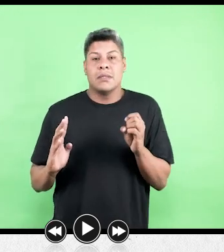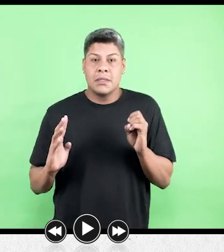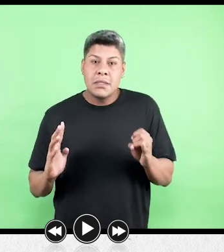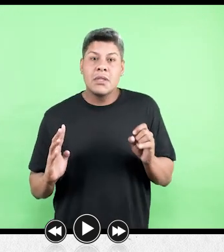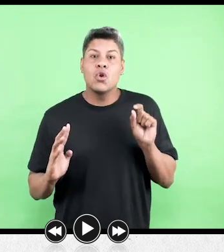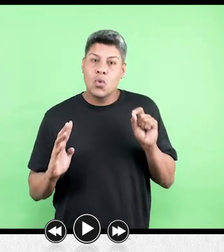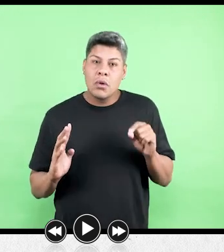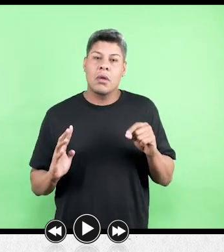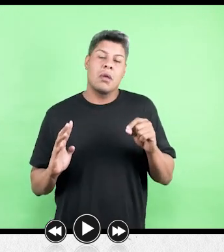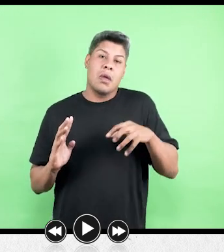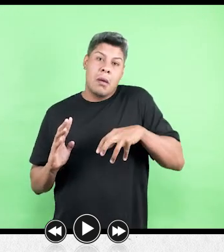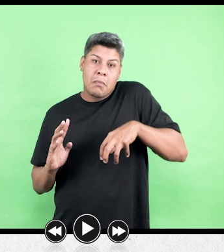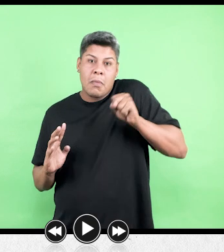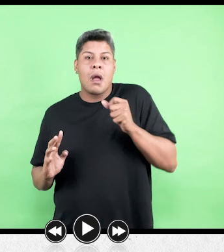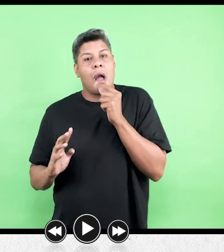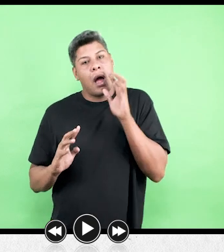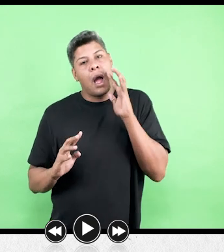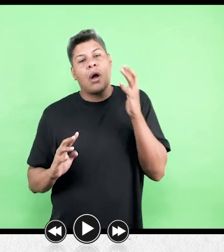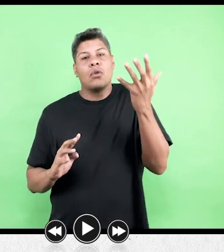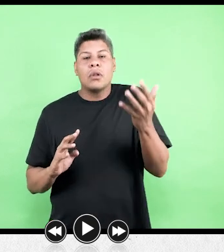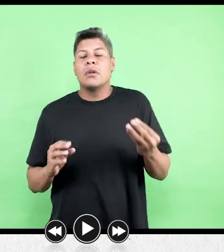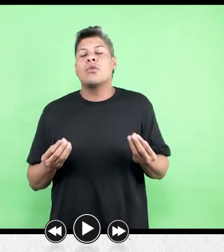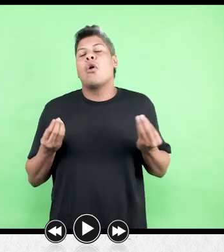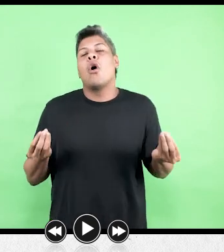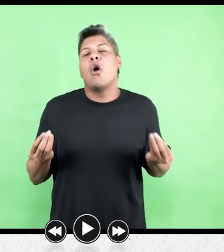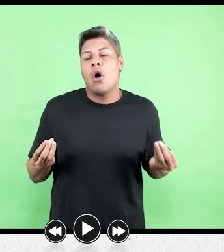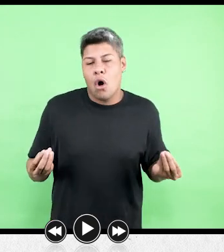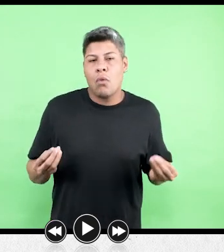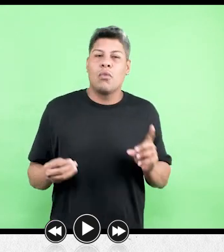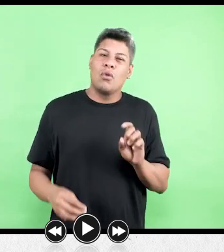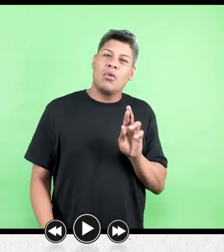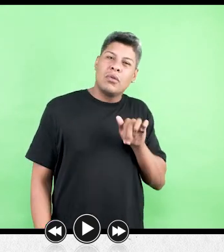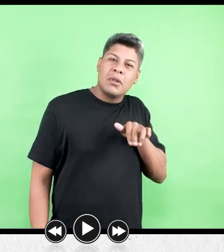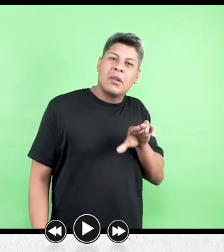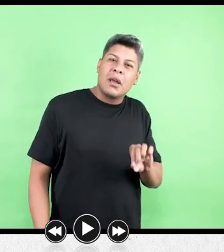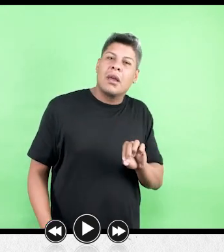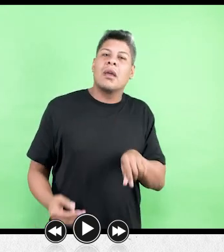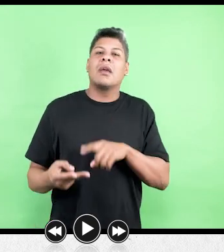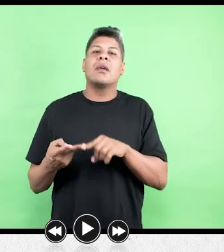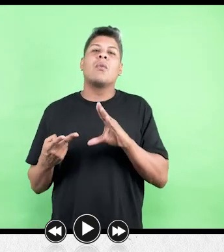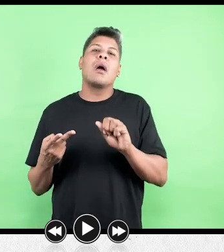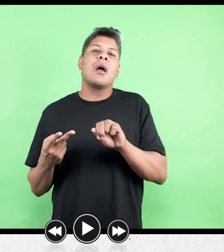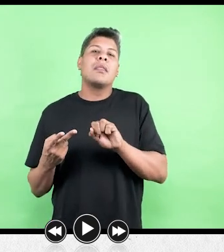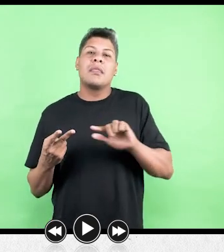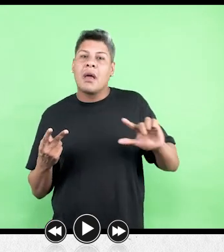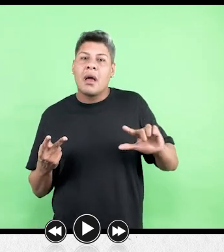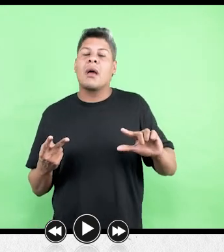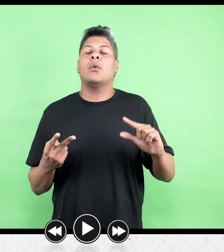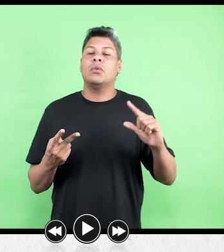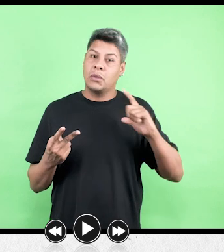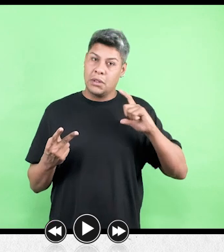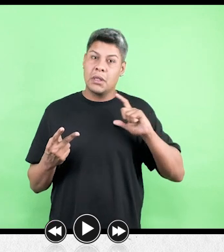se essa captação ela acontece por flutuador, por canais, por drenos, né? Como é que isso acontece? Se também existe,